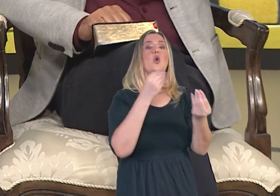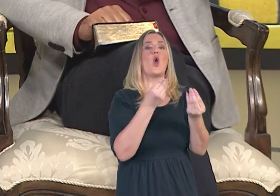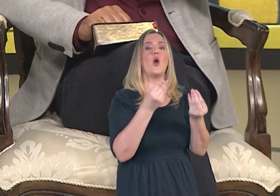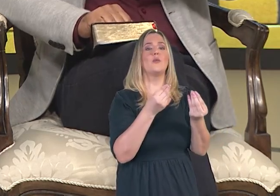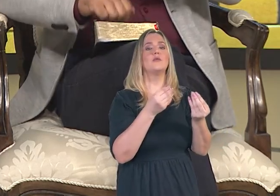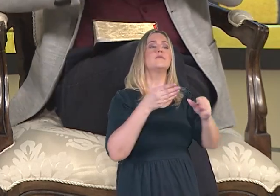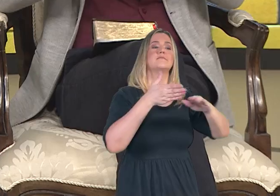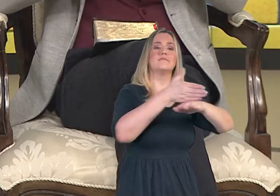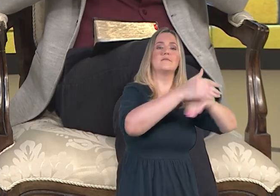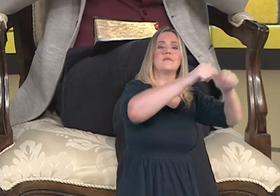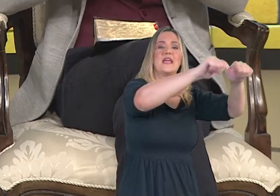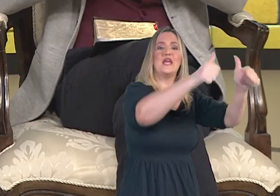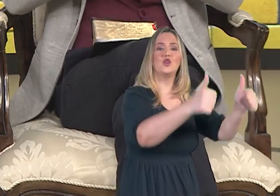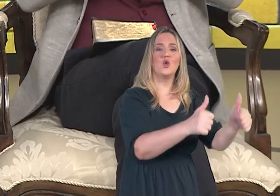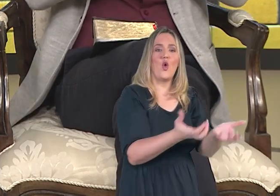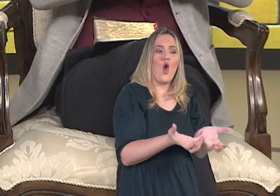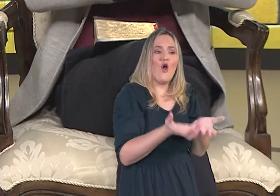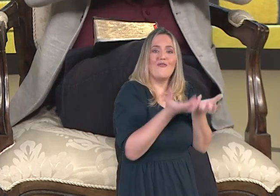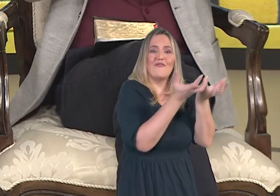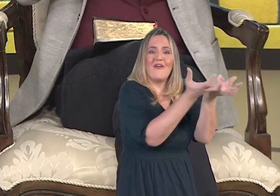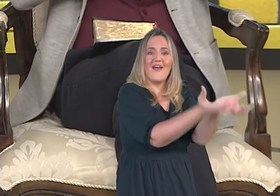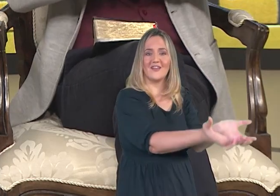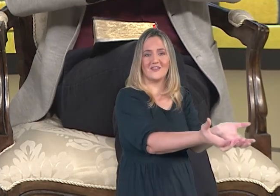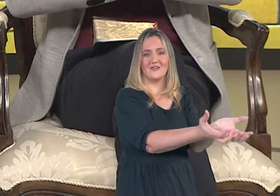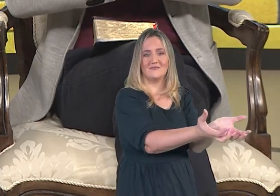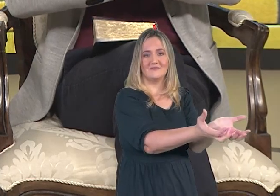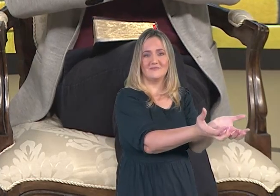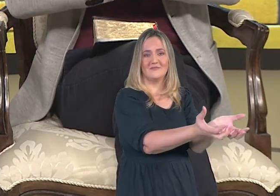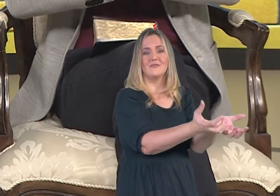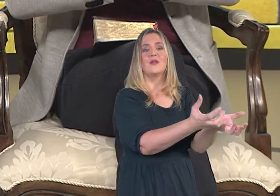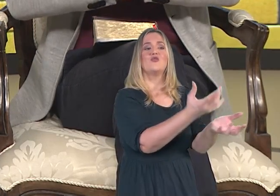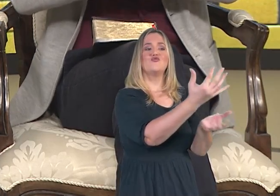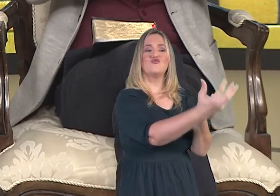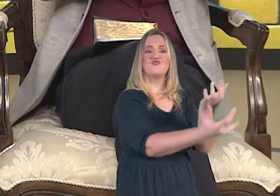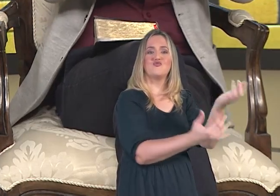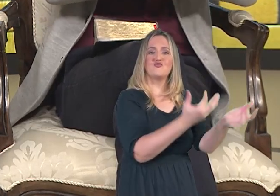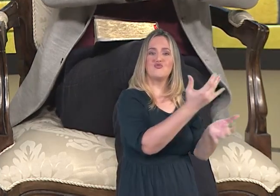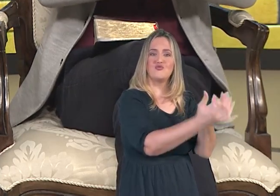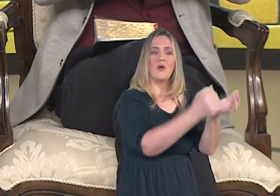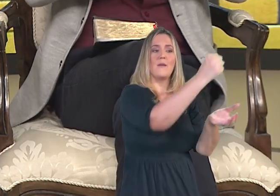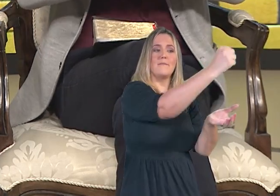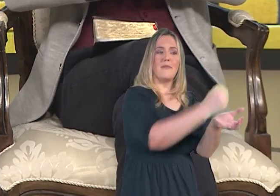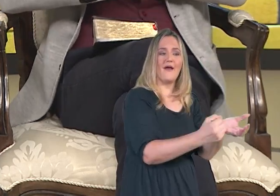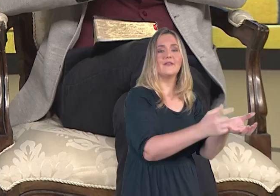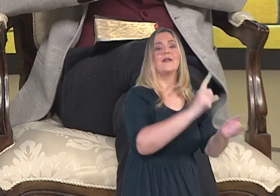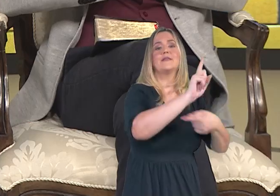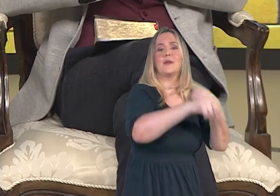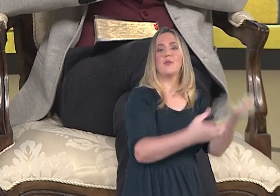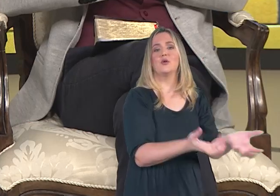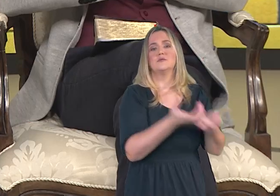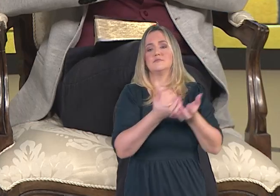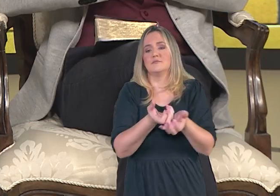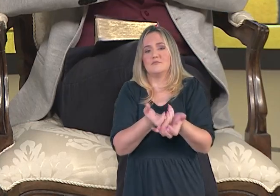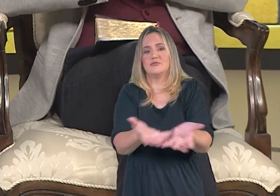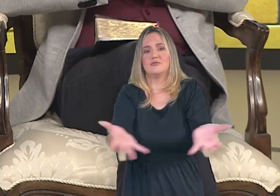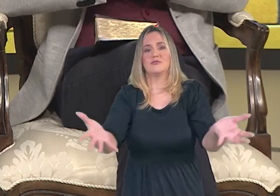na corte do rei, pelo que Daniel não poderia consumi-los porque estaria infringindo as regras de sua